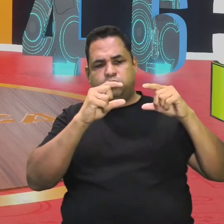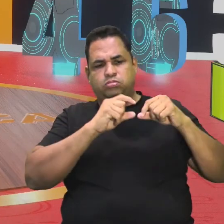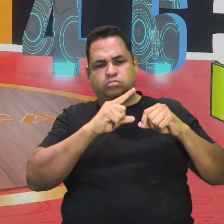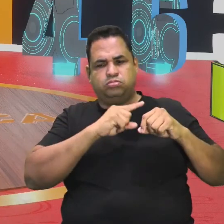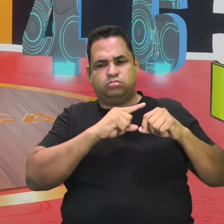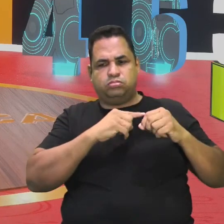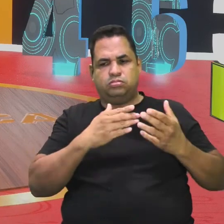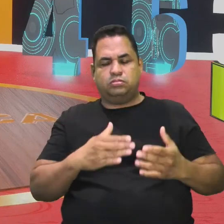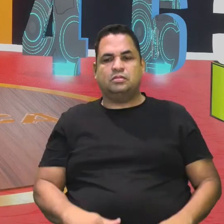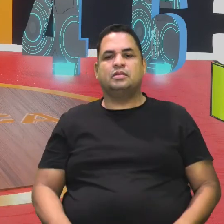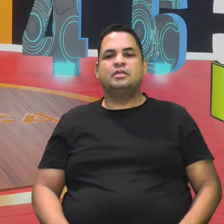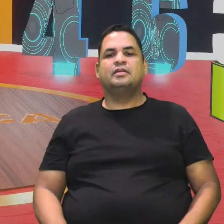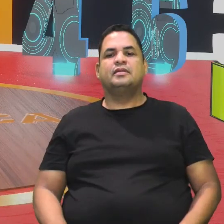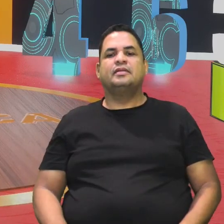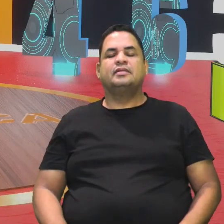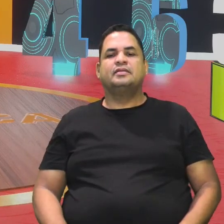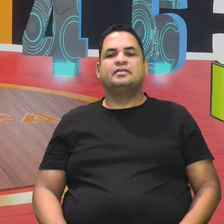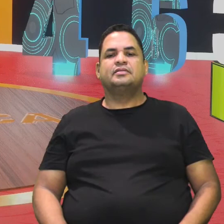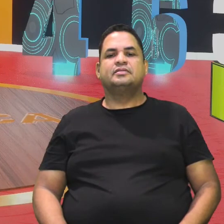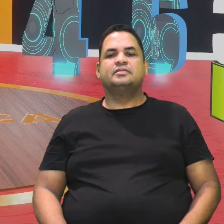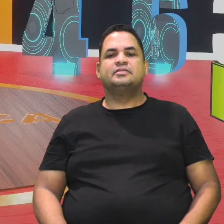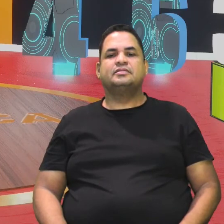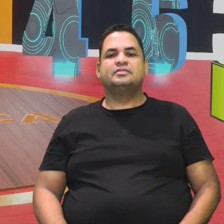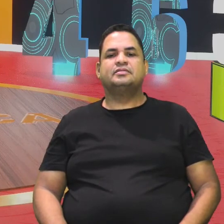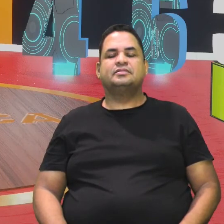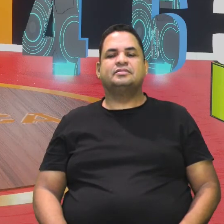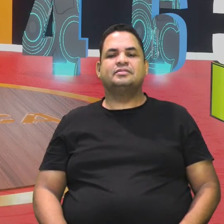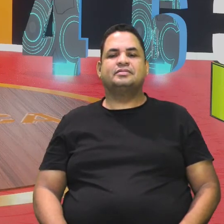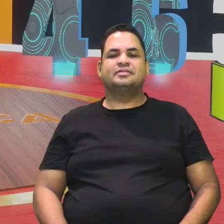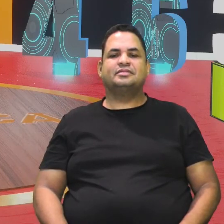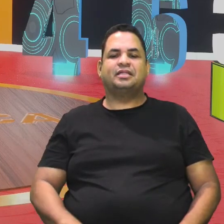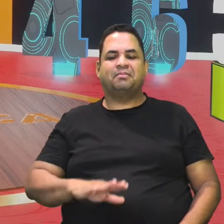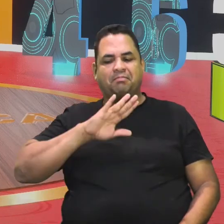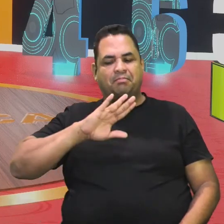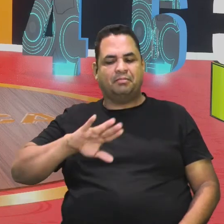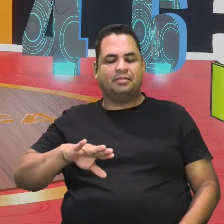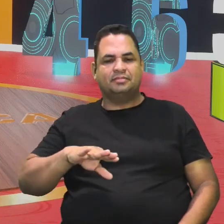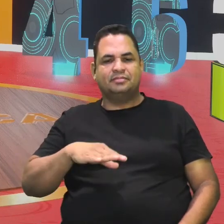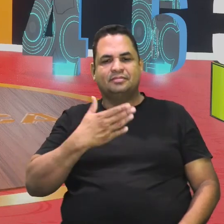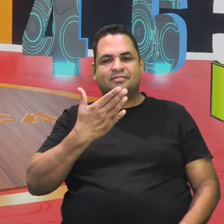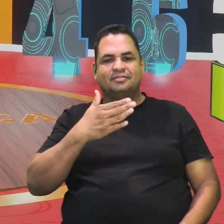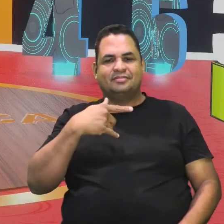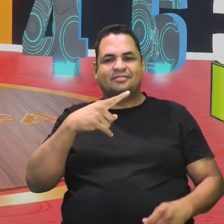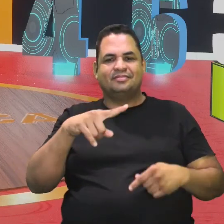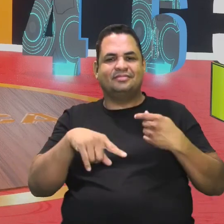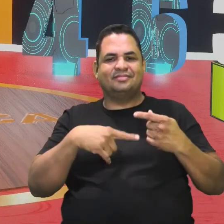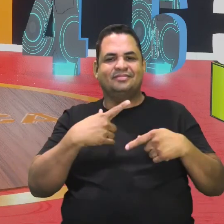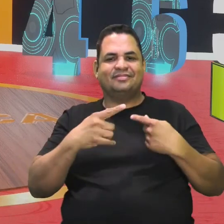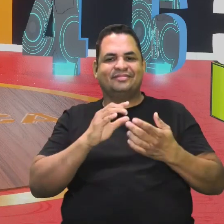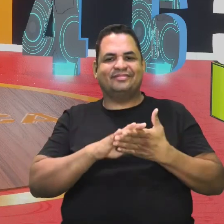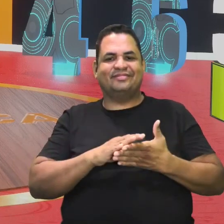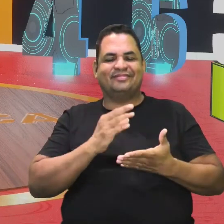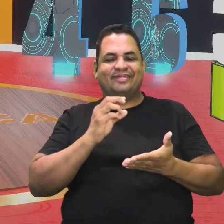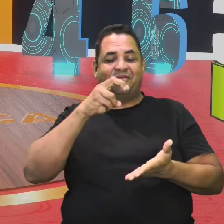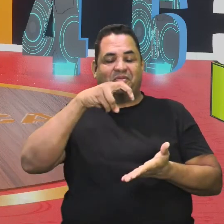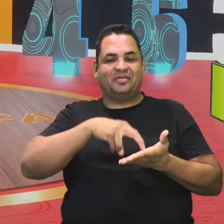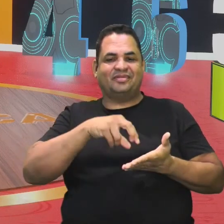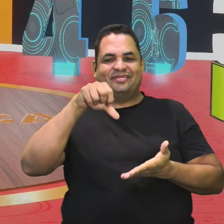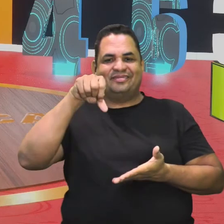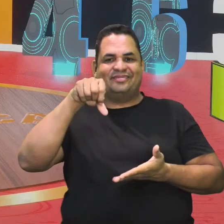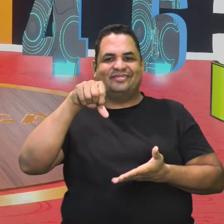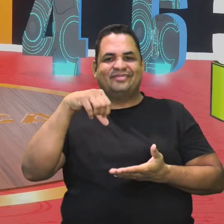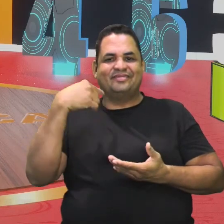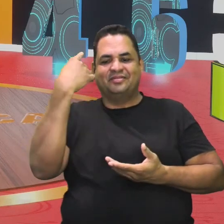tocou. Agora, se ele botou a mão para assim, deu uma porrada no despertador, aí ele acorda 9 da manhã. Aí vai dormir